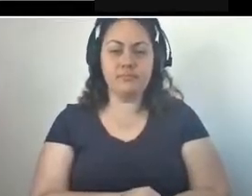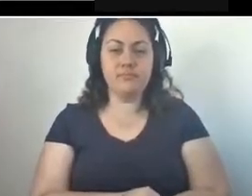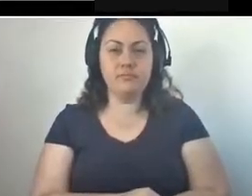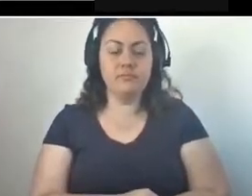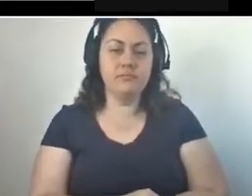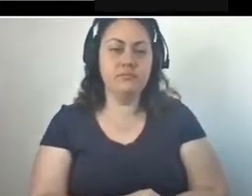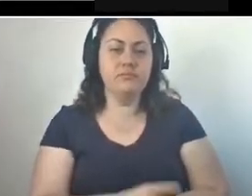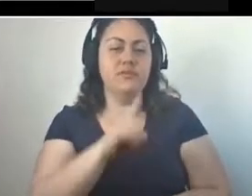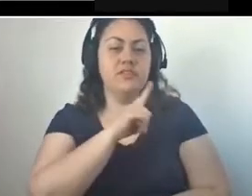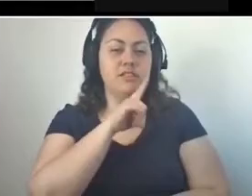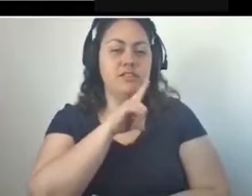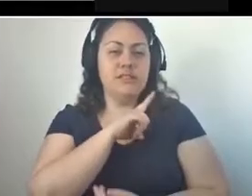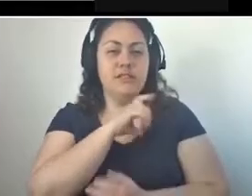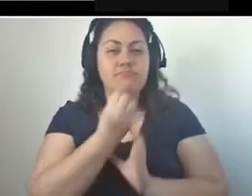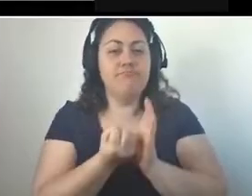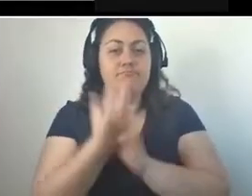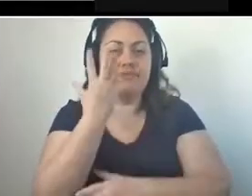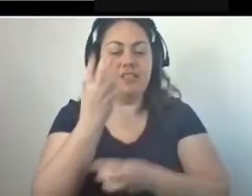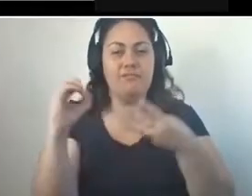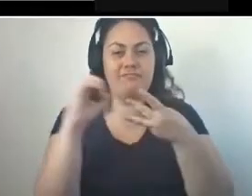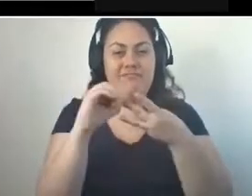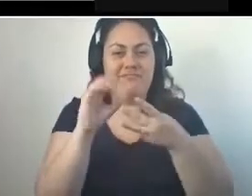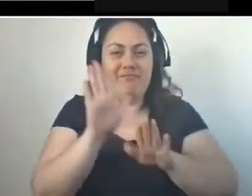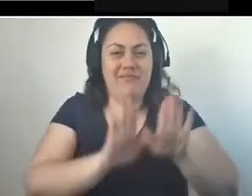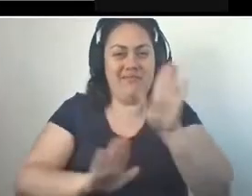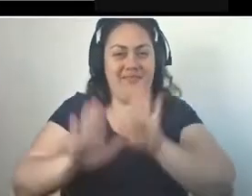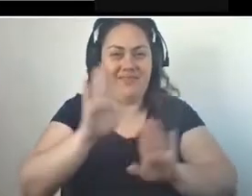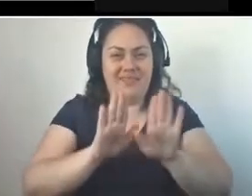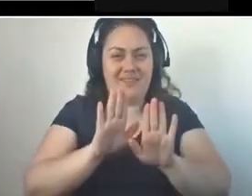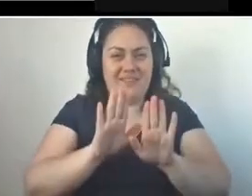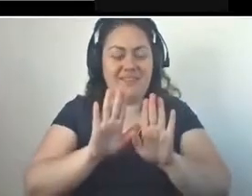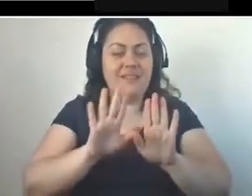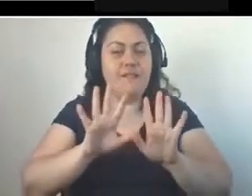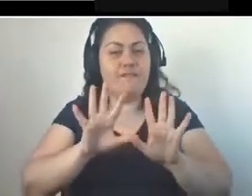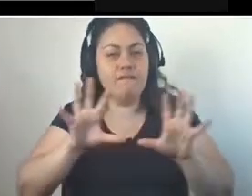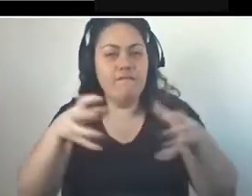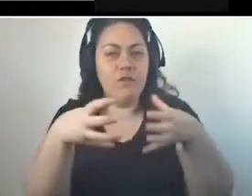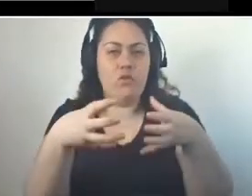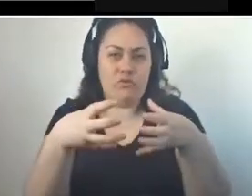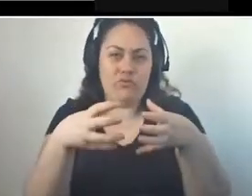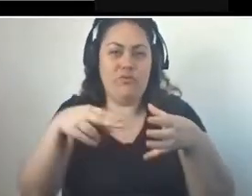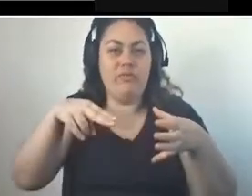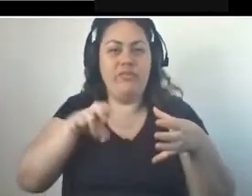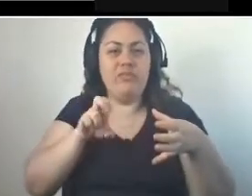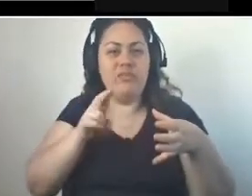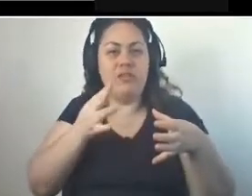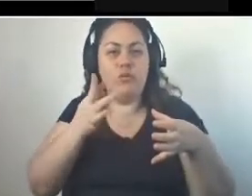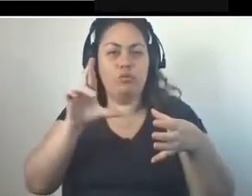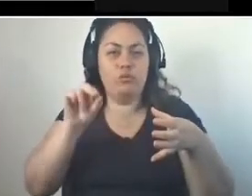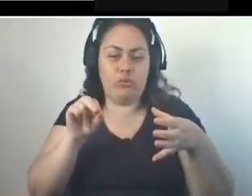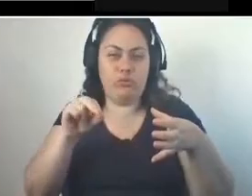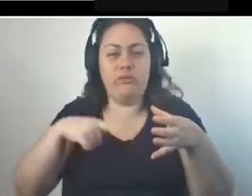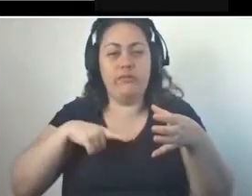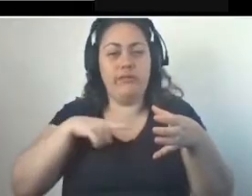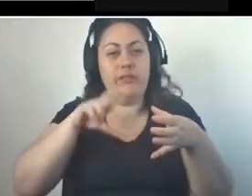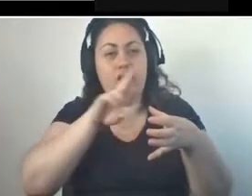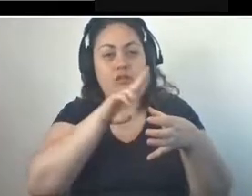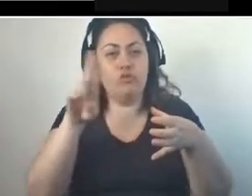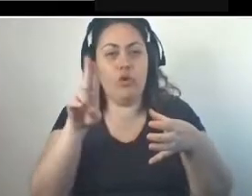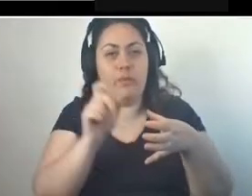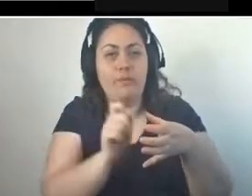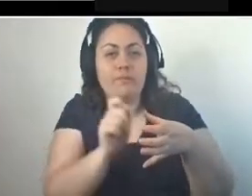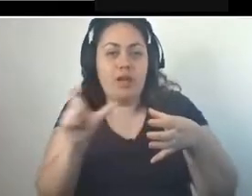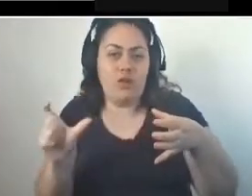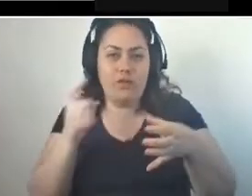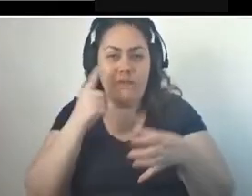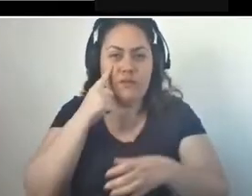anticorpos neutralizantes, em que o título é bem maior, né, quando tu usa. Aqui tem 2 doses que eles usaram, eles ficaram aqui, ó, 3 eles